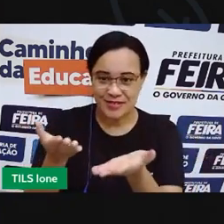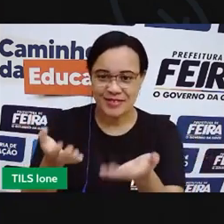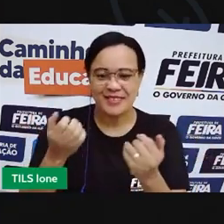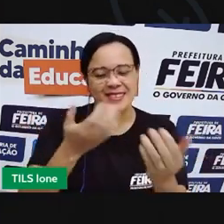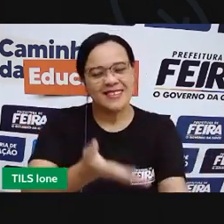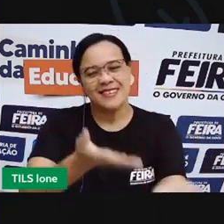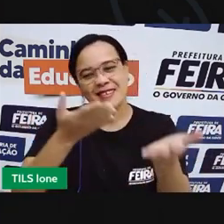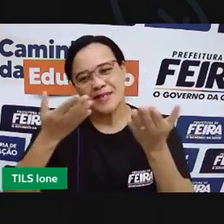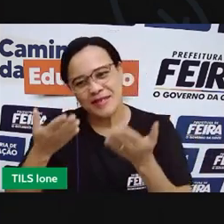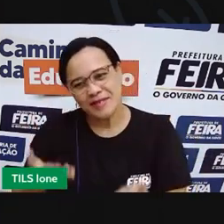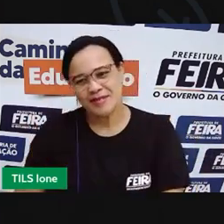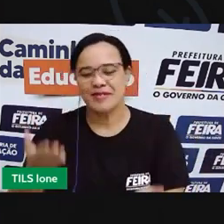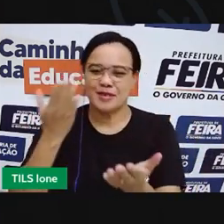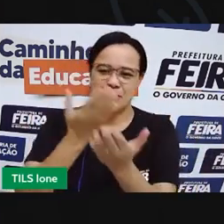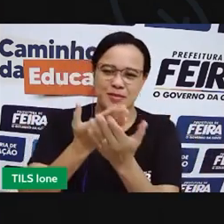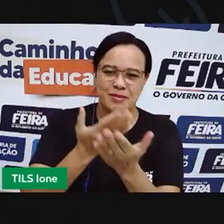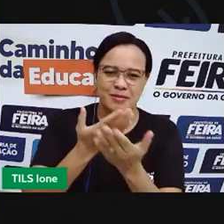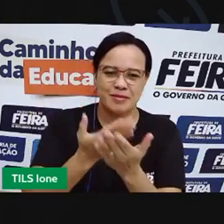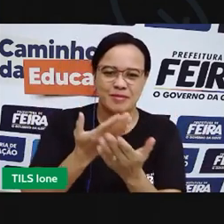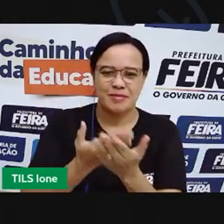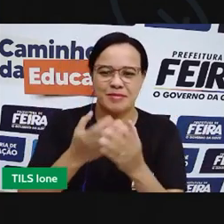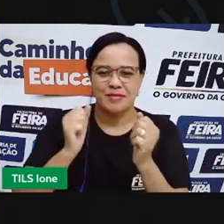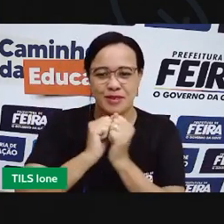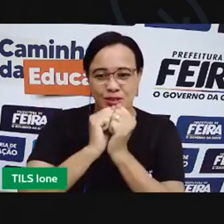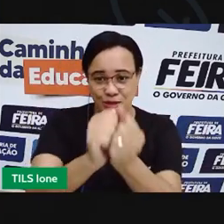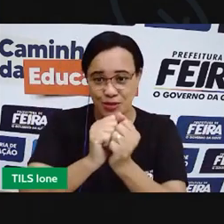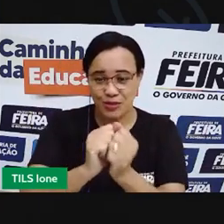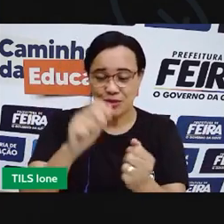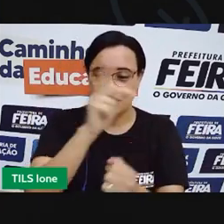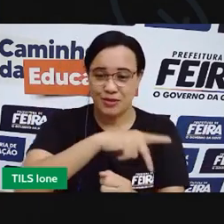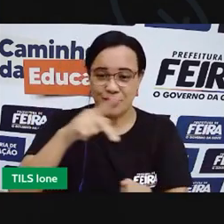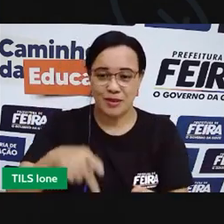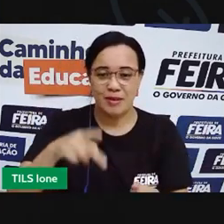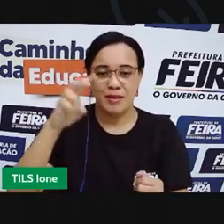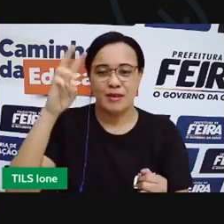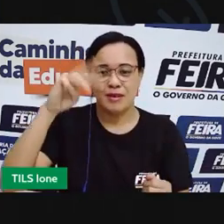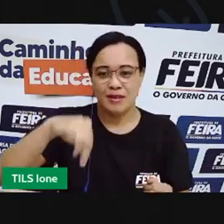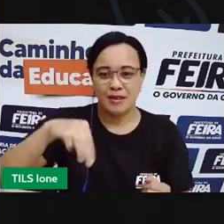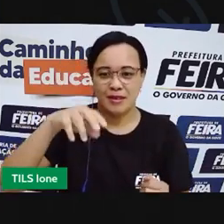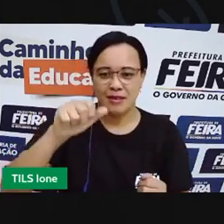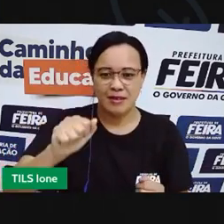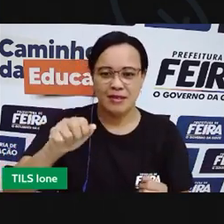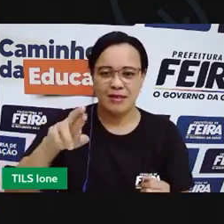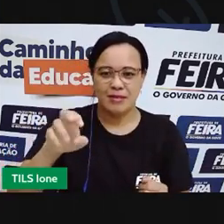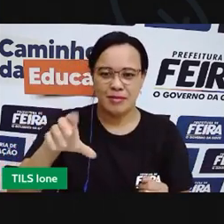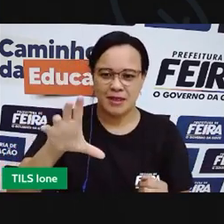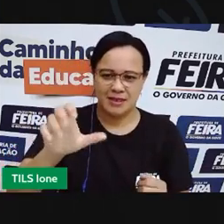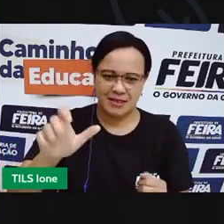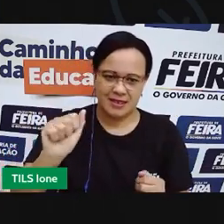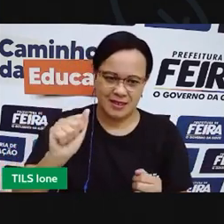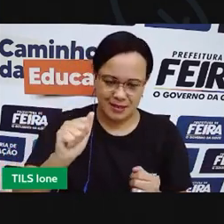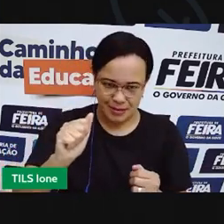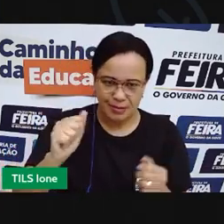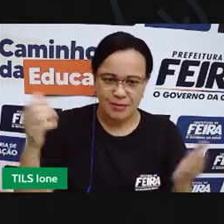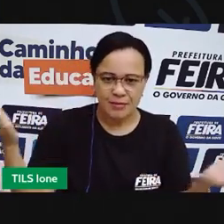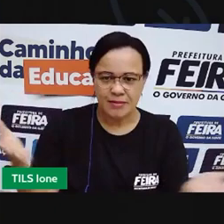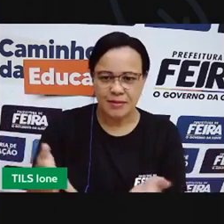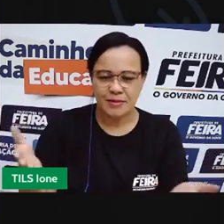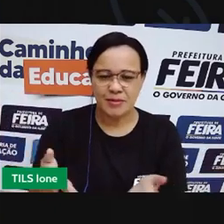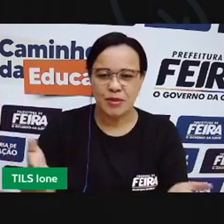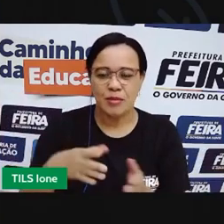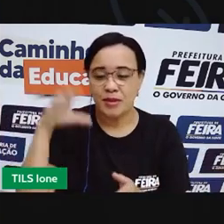Sejam bem-vindas a mais uma aula comigo, com a Marcela. Estou animada para a gente começar mais um momento